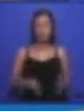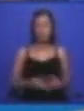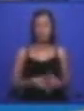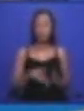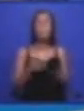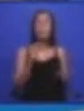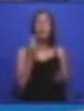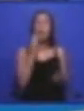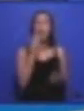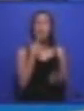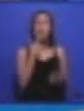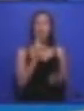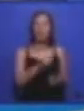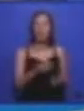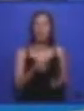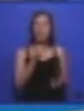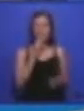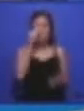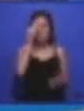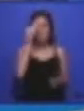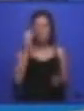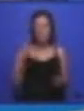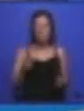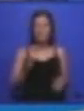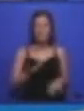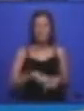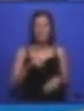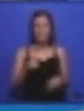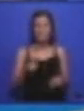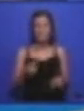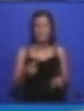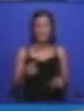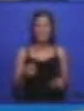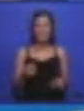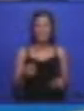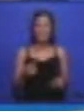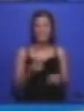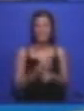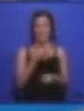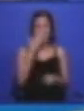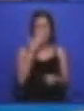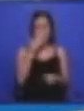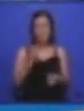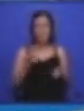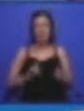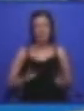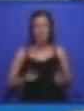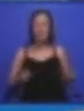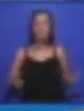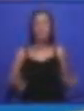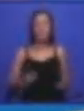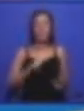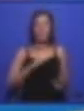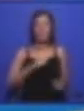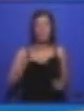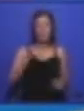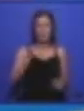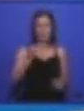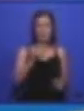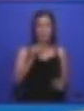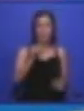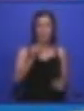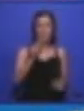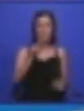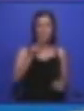Então como é que o trata? Podemos saber aqui publicamente. Por causa destas... Pronto, é melhor não. Se calhar é melhor não. Era o meu pachachinha.